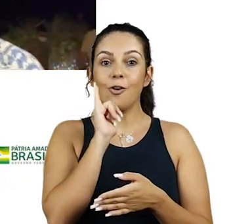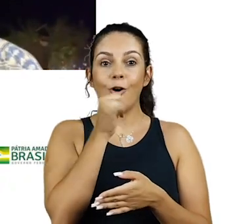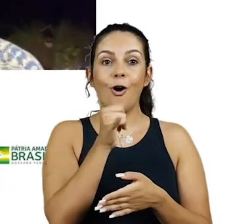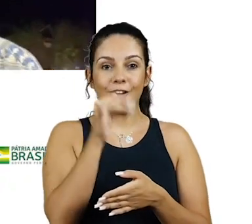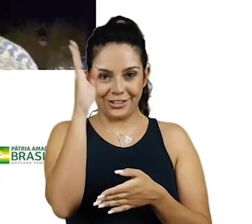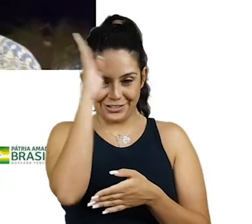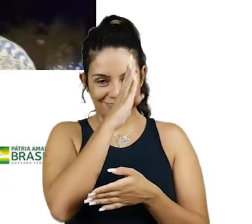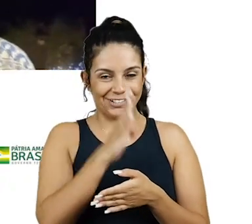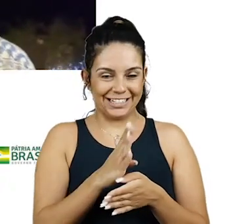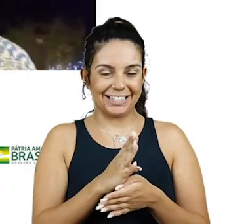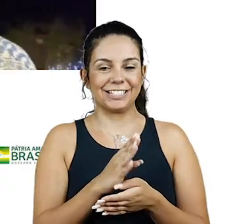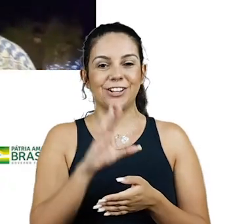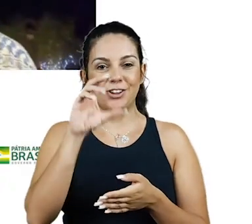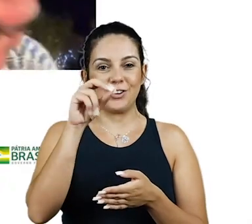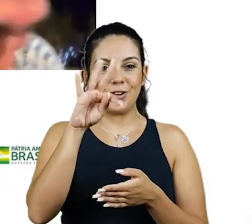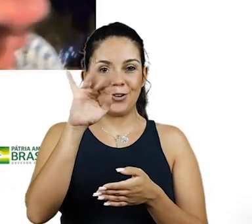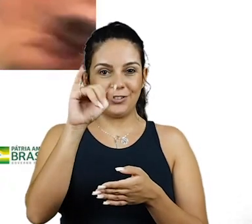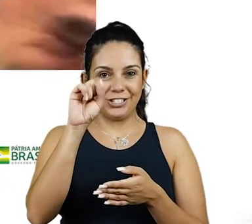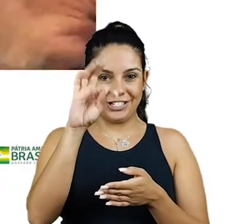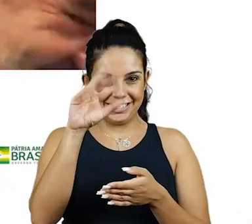mineiro.